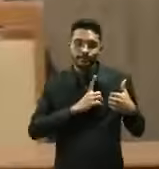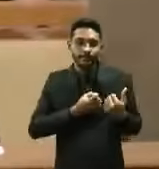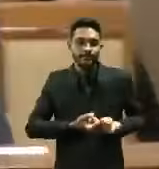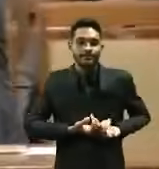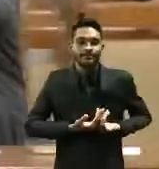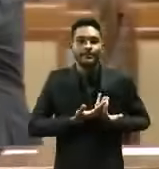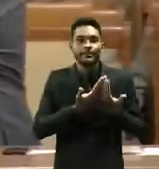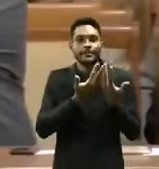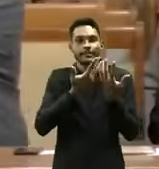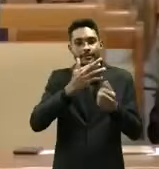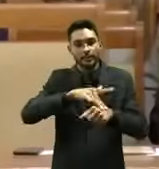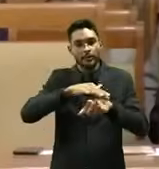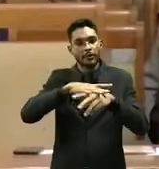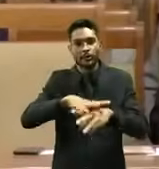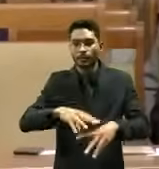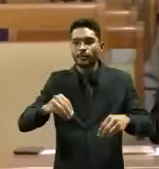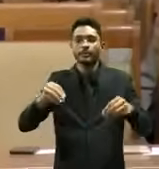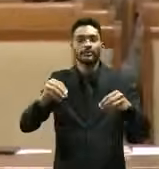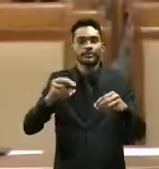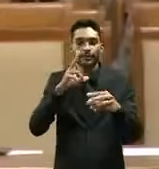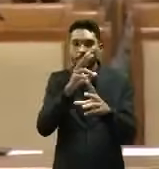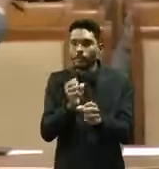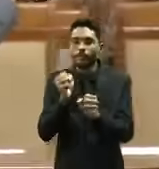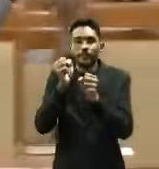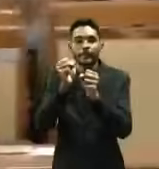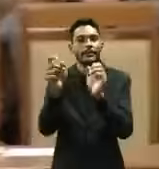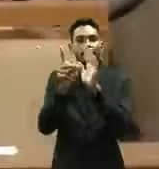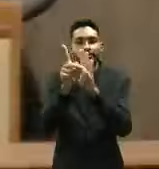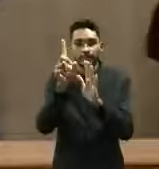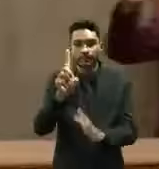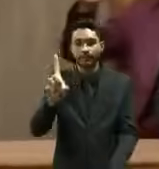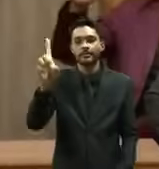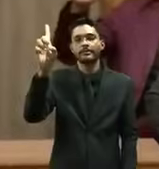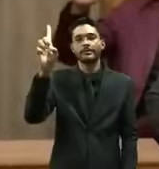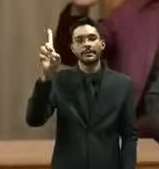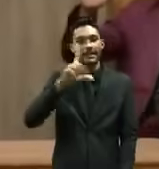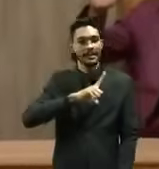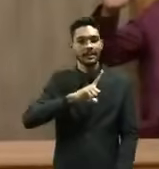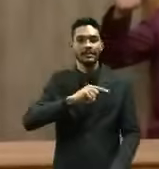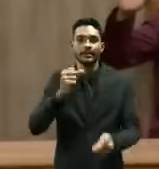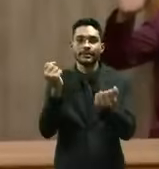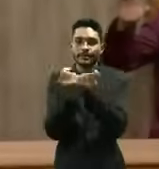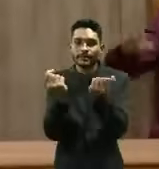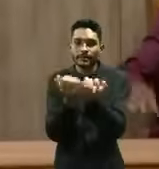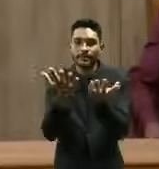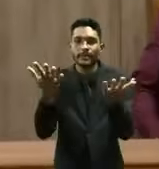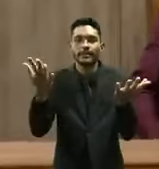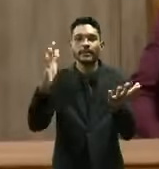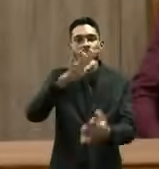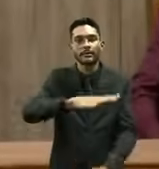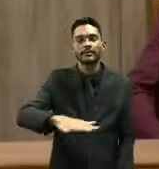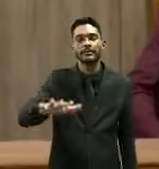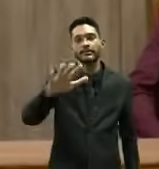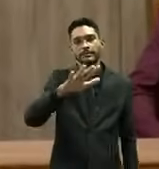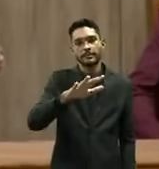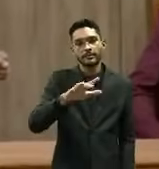milagre vem cura vem libertação quem glorifica a Deus tem milagre na casa quando a igreja